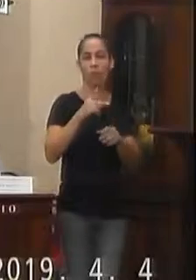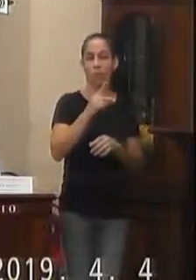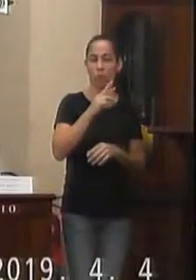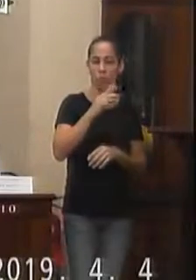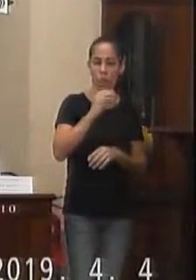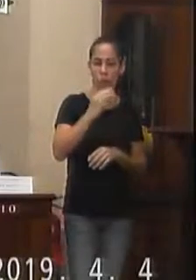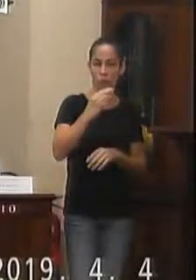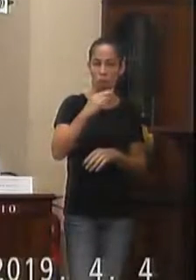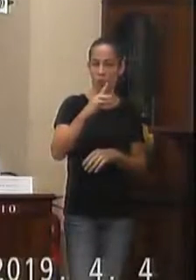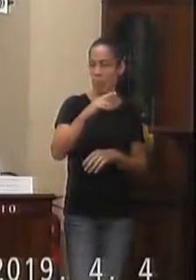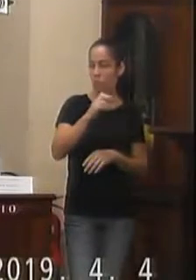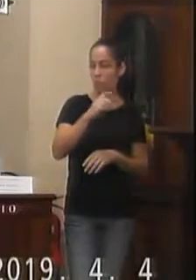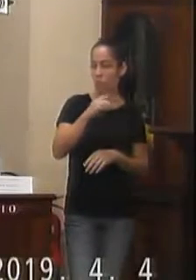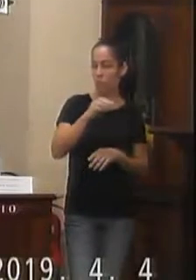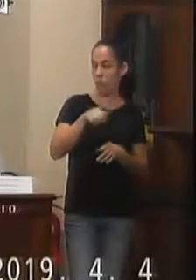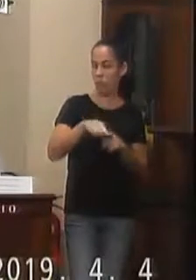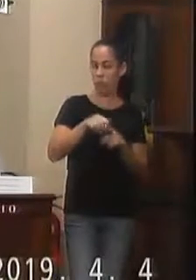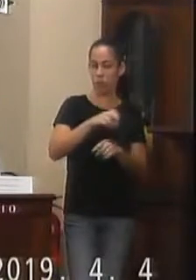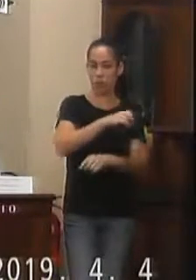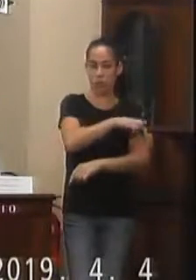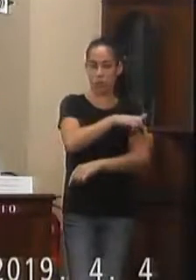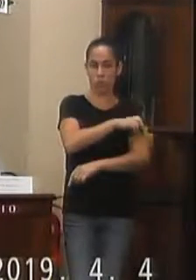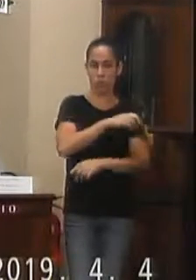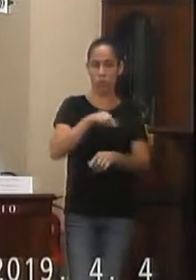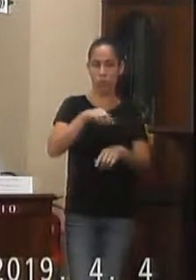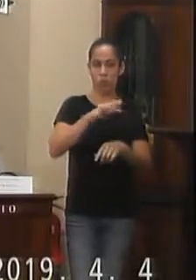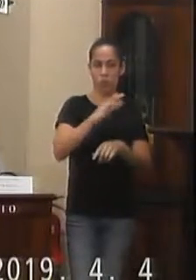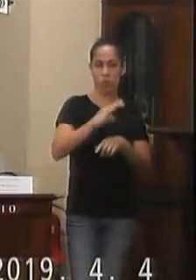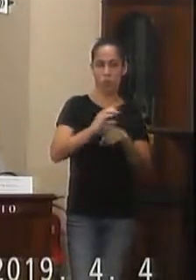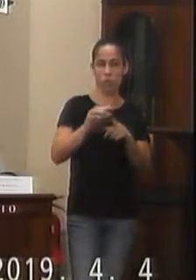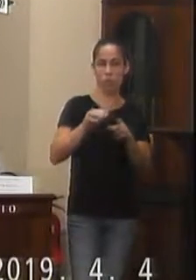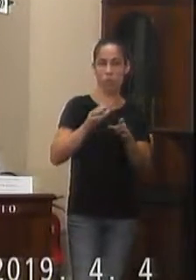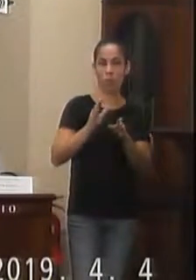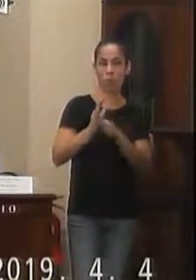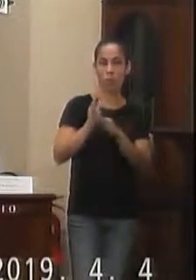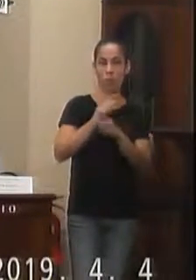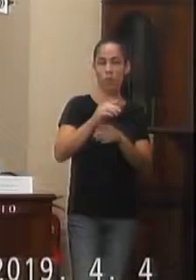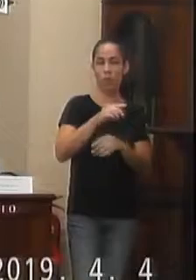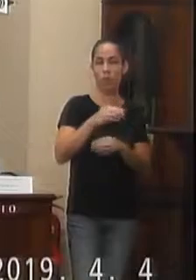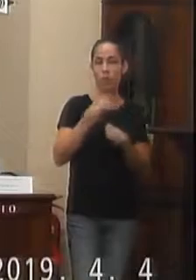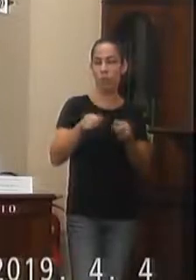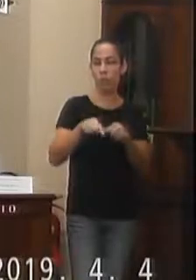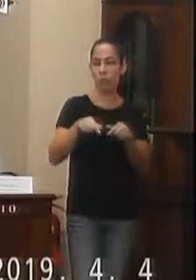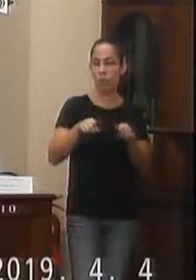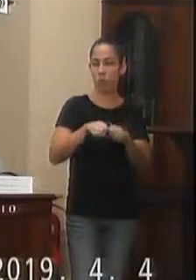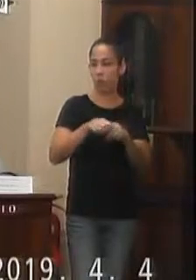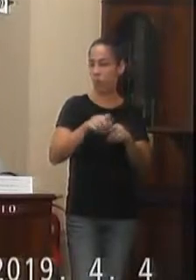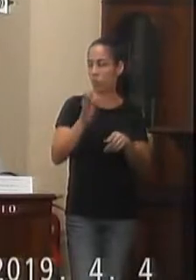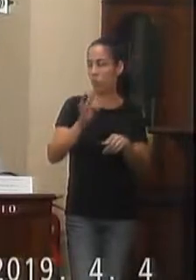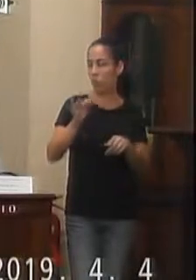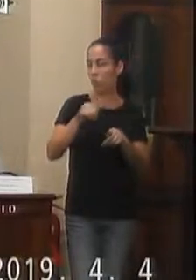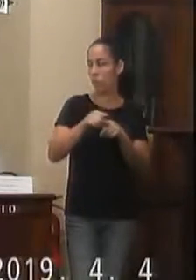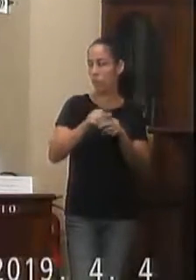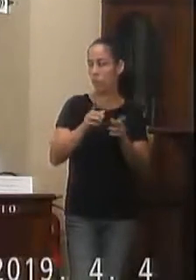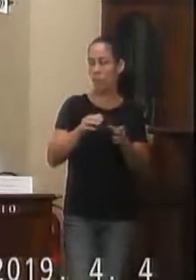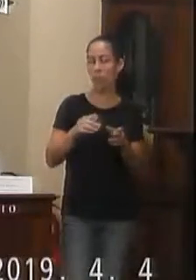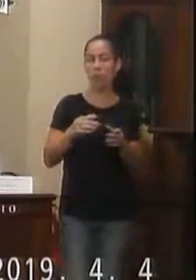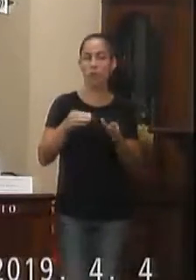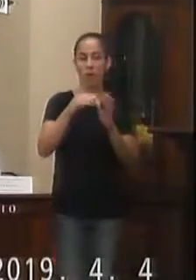possa fazer isso aos enfermeiros, técnicos e auxiliares aqui, e isso tem que se fazer um plano de cargos e salários para que haja essa equiparação,